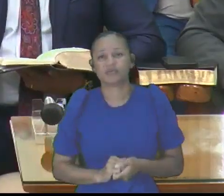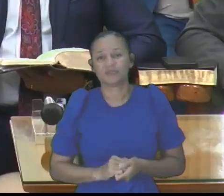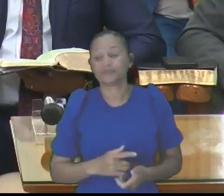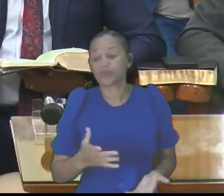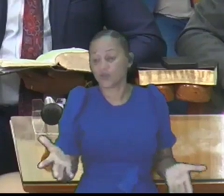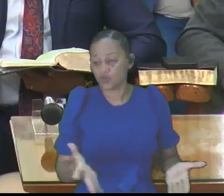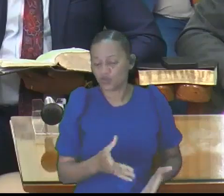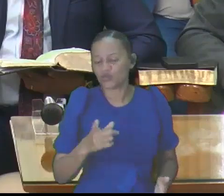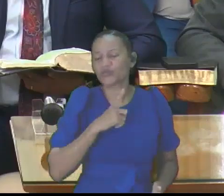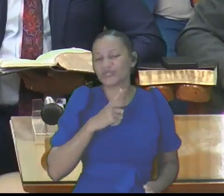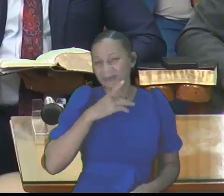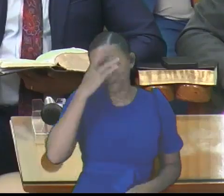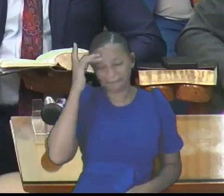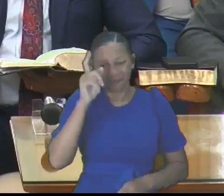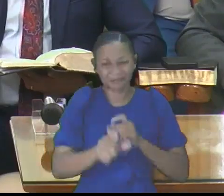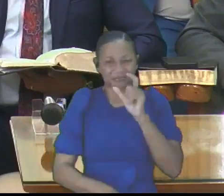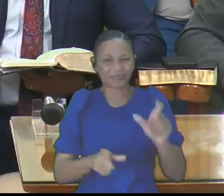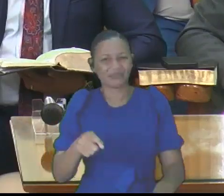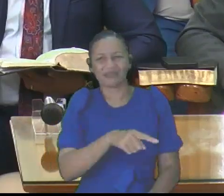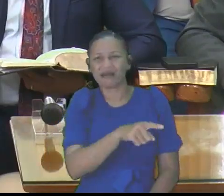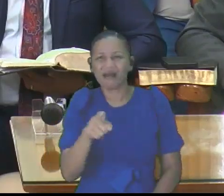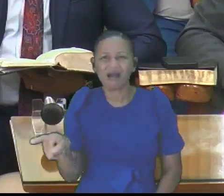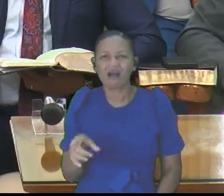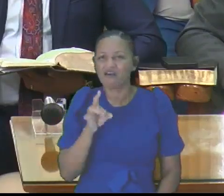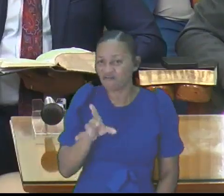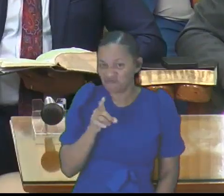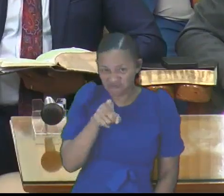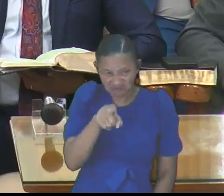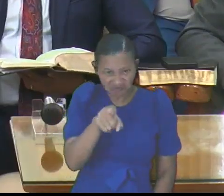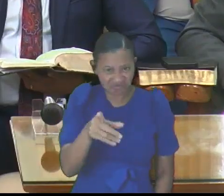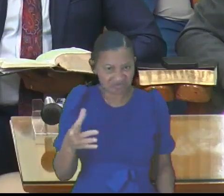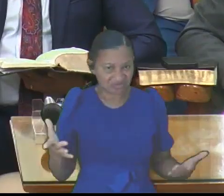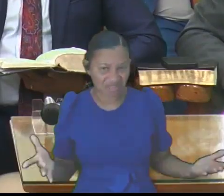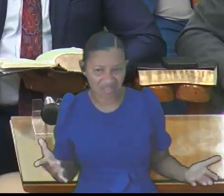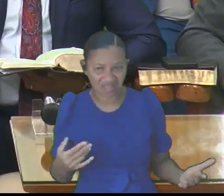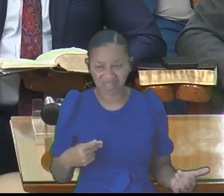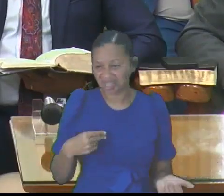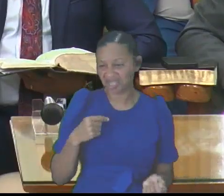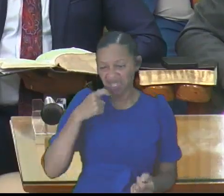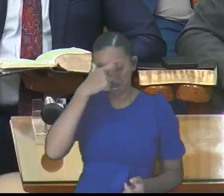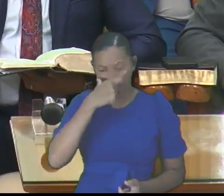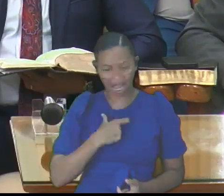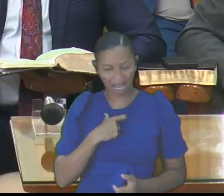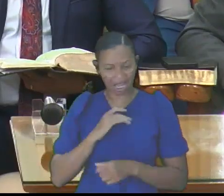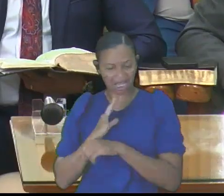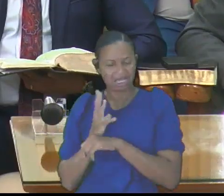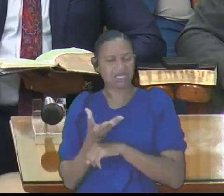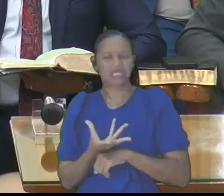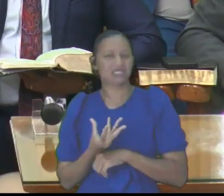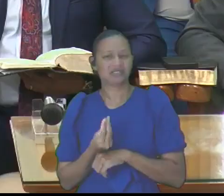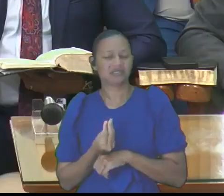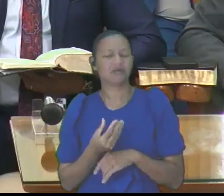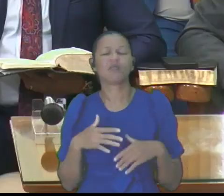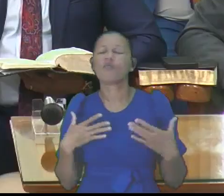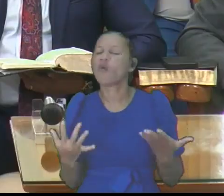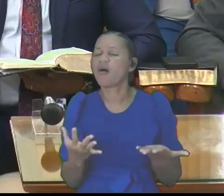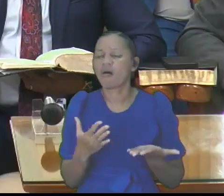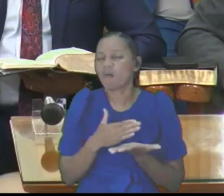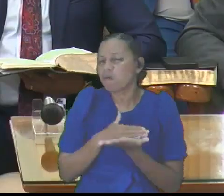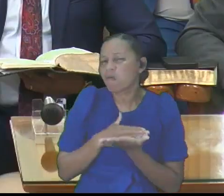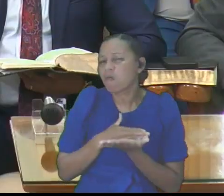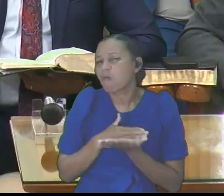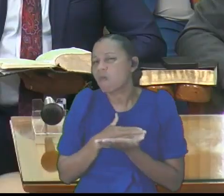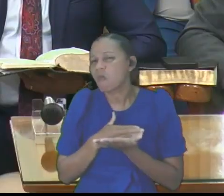E hoje em dia o pessoal diz, você não tem que ficar à igreja. A princípio, qual é a arma dessas